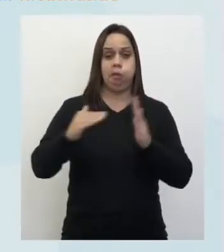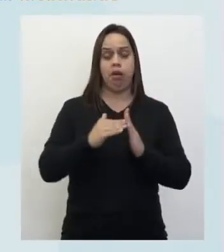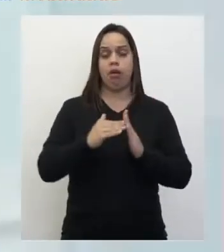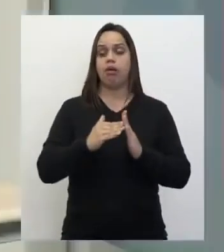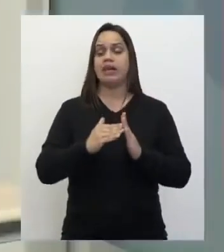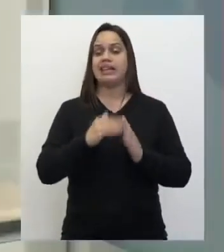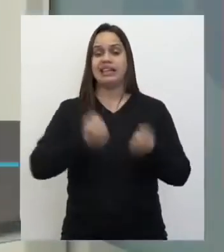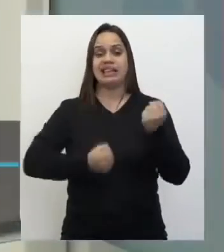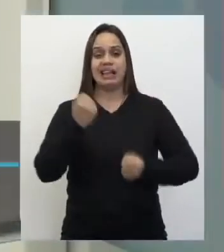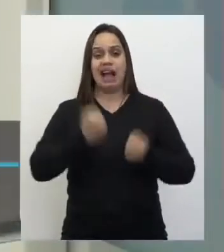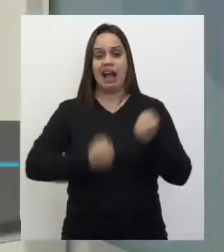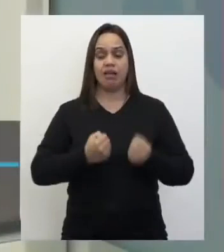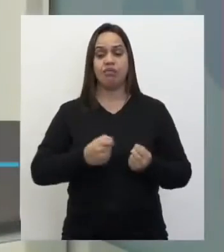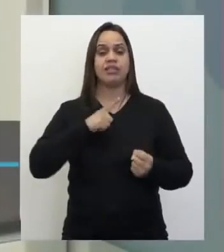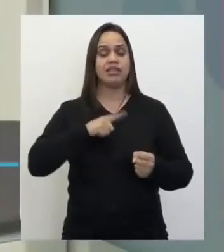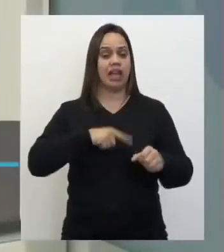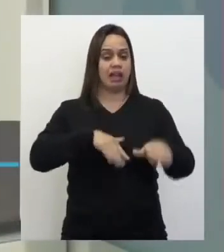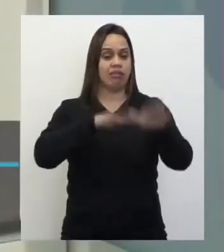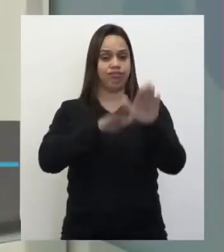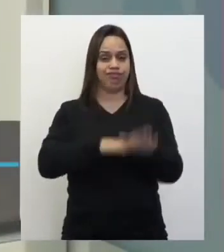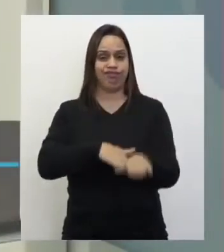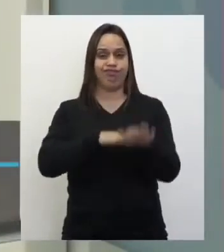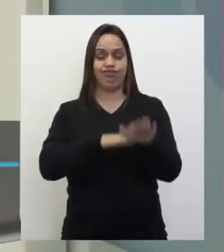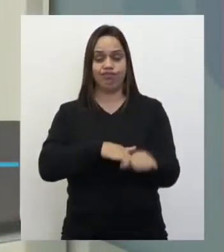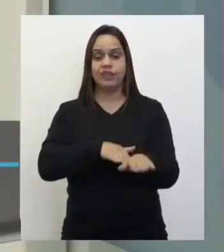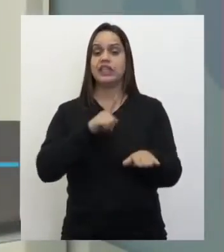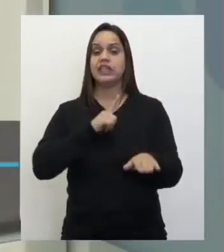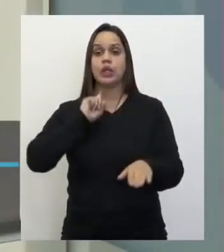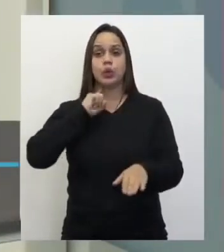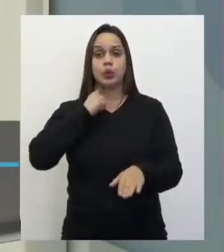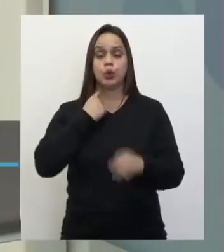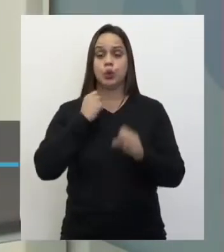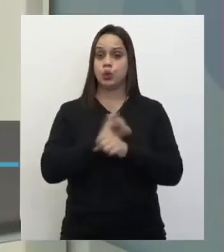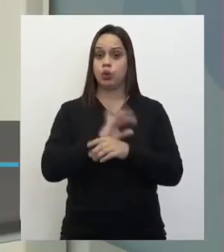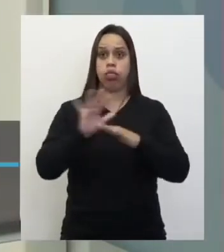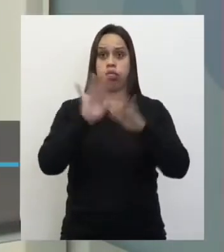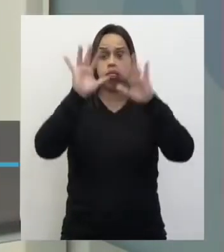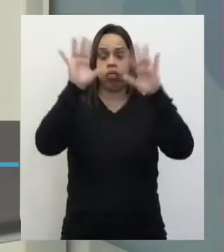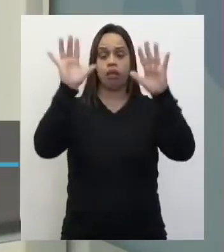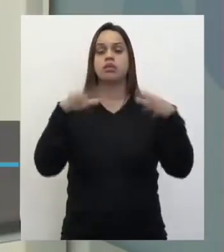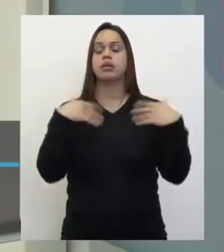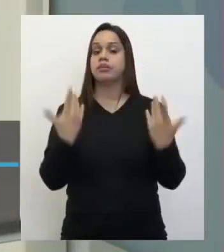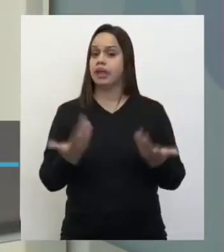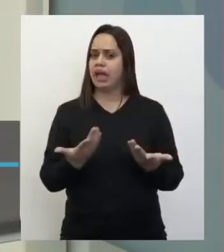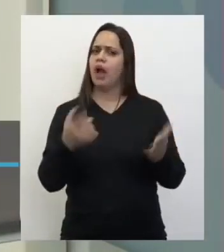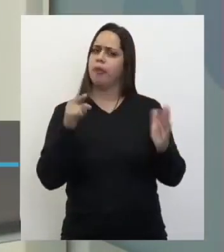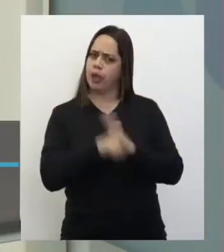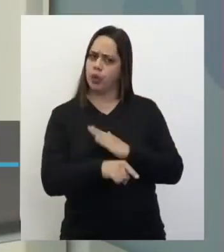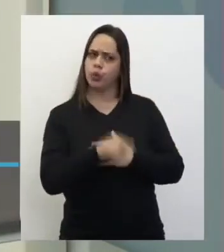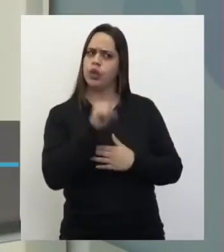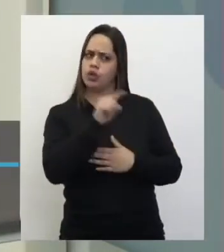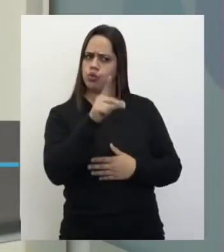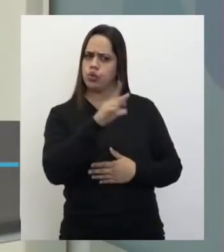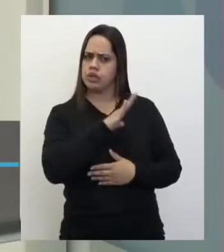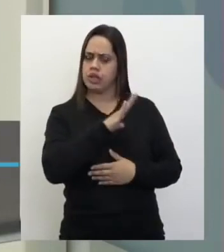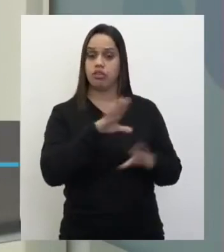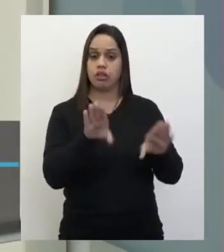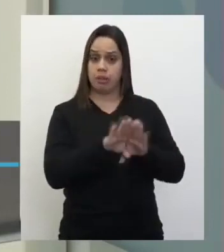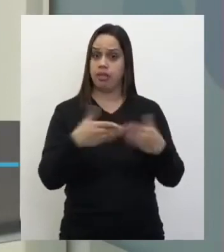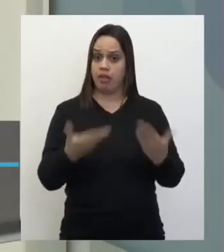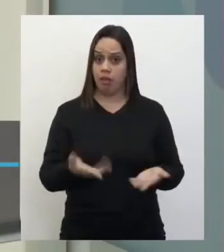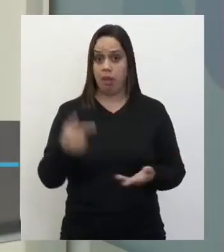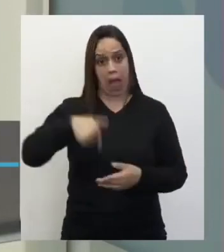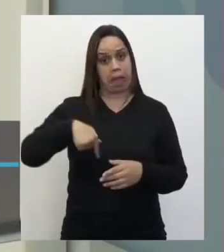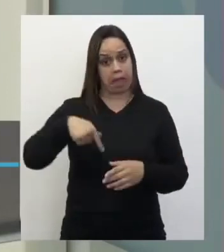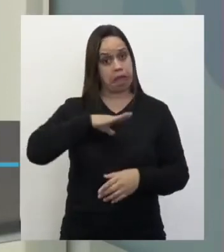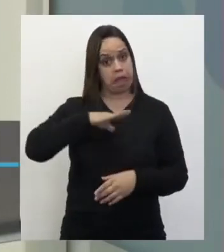tem poluição. Isso na cidade de São Paulo. Será que acontece também na sua cidade? Então, o que